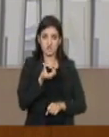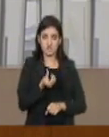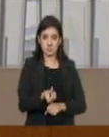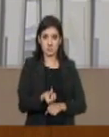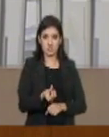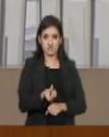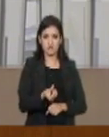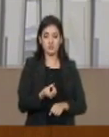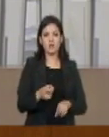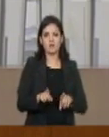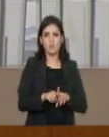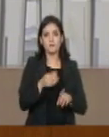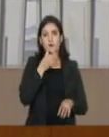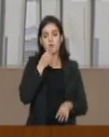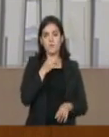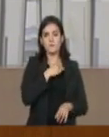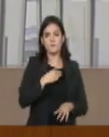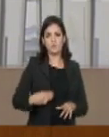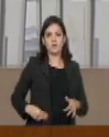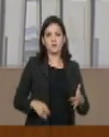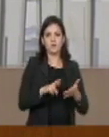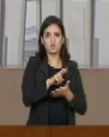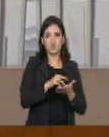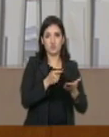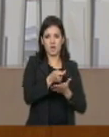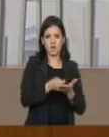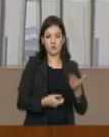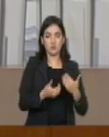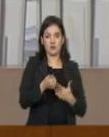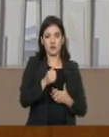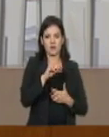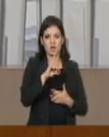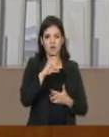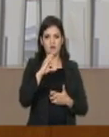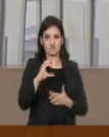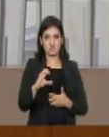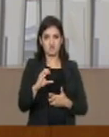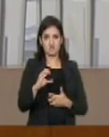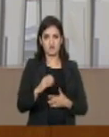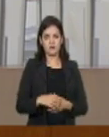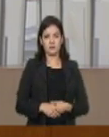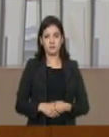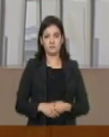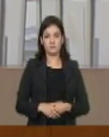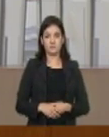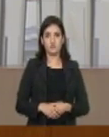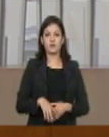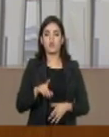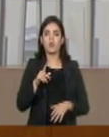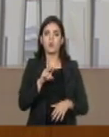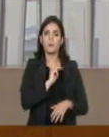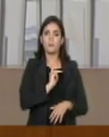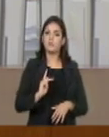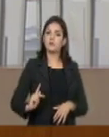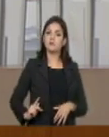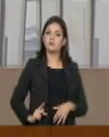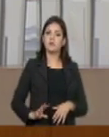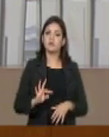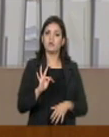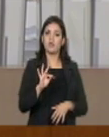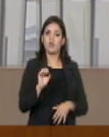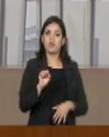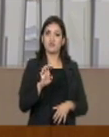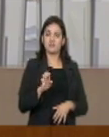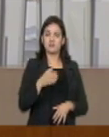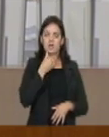inclusive, o ministro relator dessas ADCs era, então, presidente do Tribunal Superior Eleitoral, o ministro